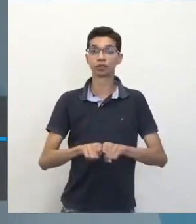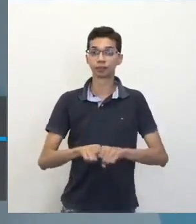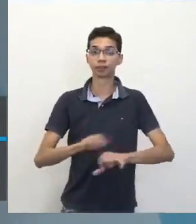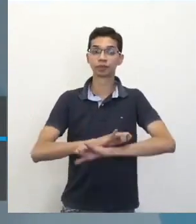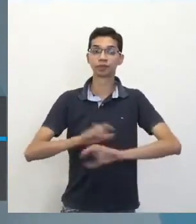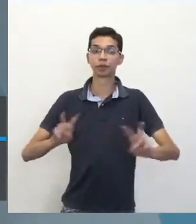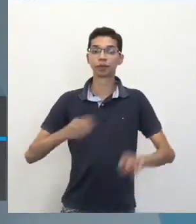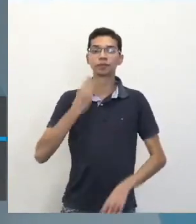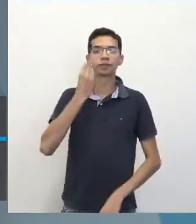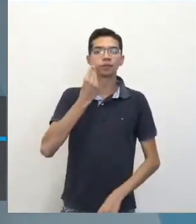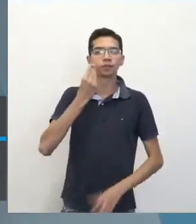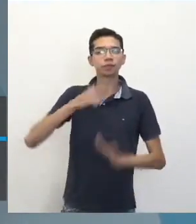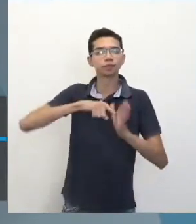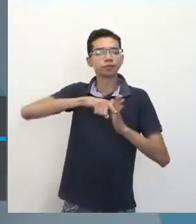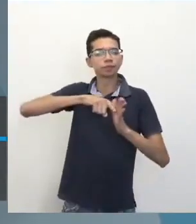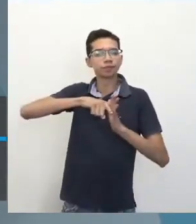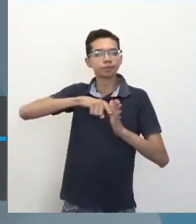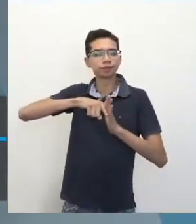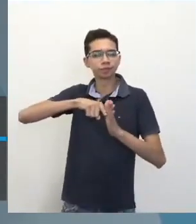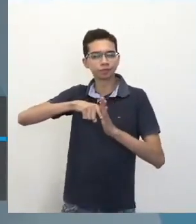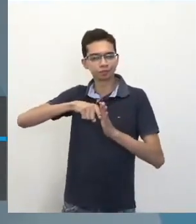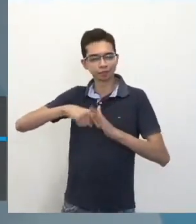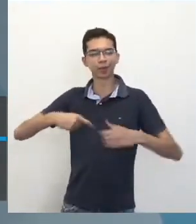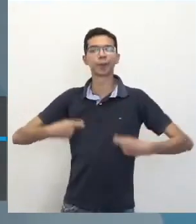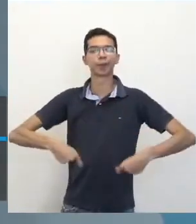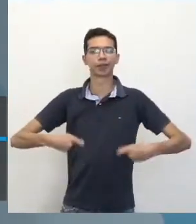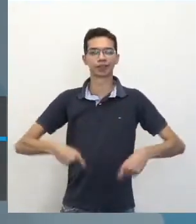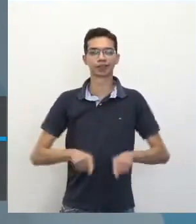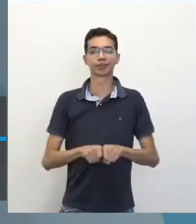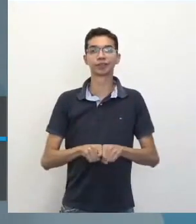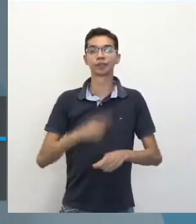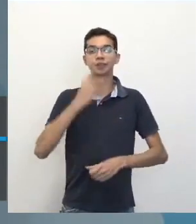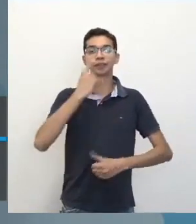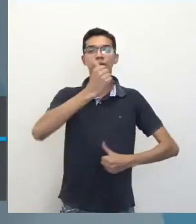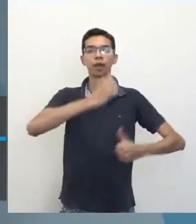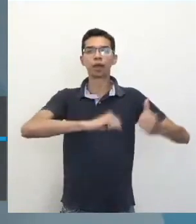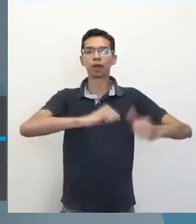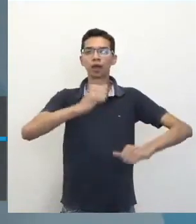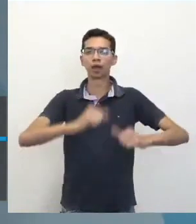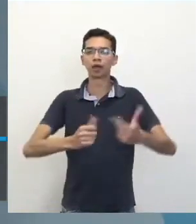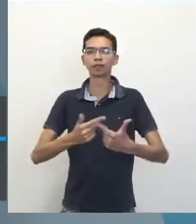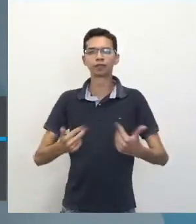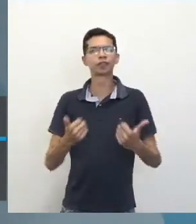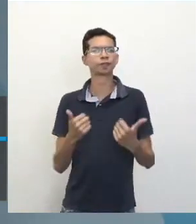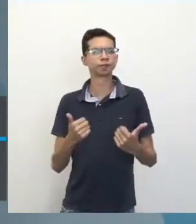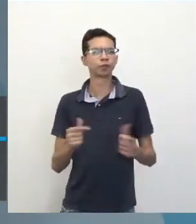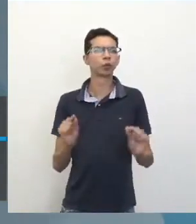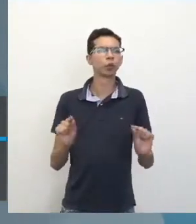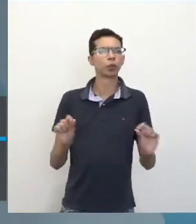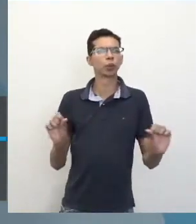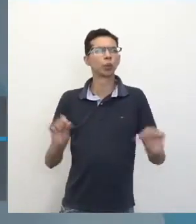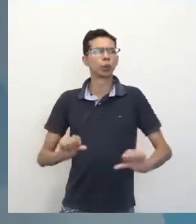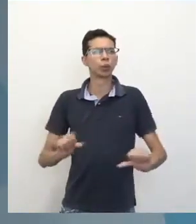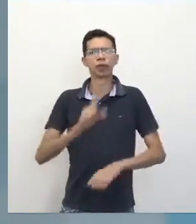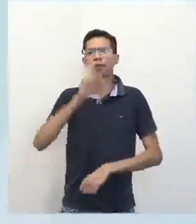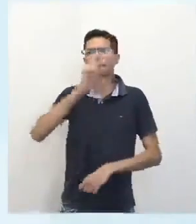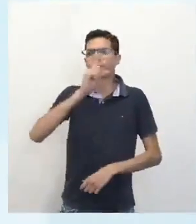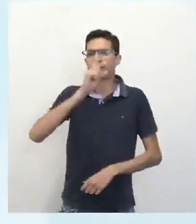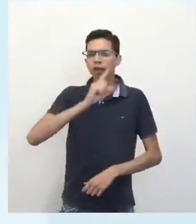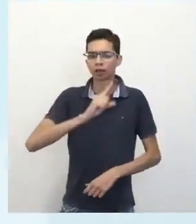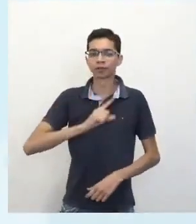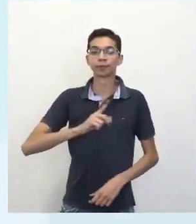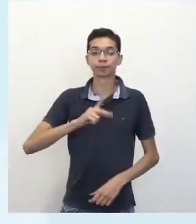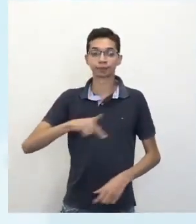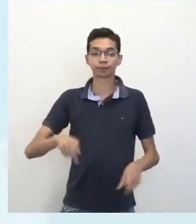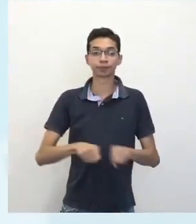Que é justamente essa questão da gente ir pesquisando, ir testando, ir vendo o que funciona e o que não. A professora Cristina citou